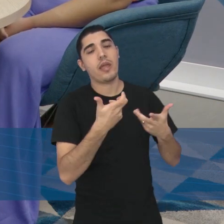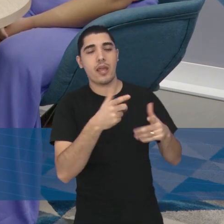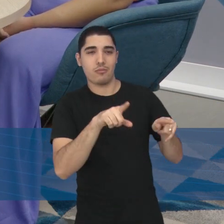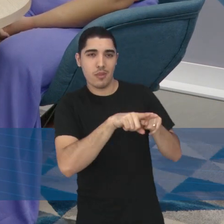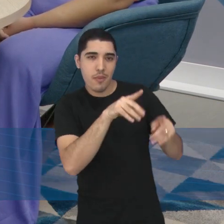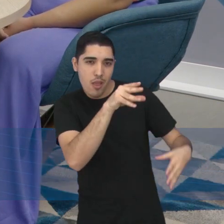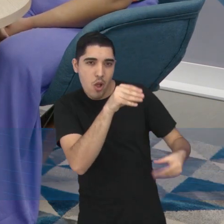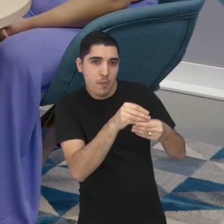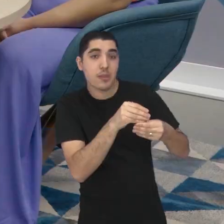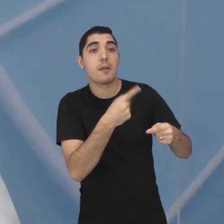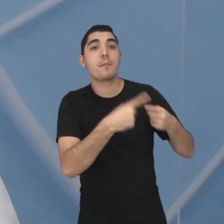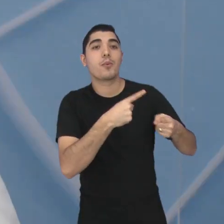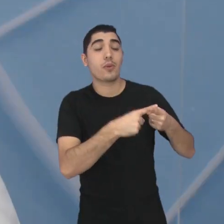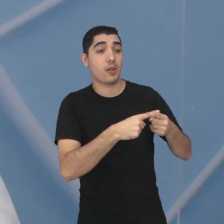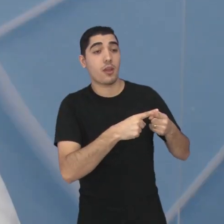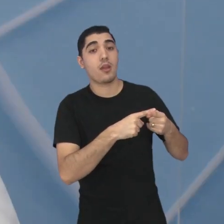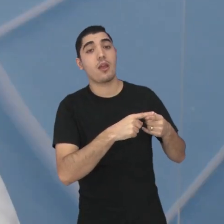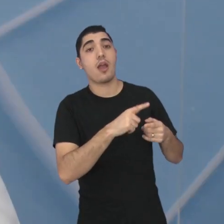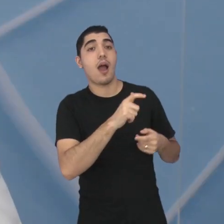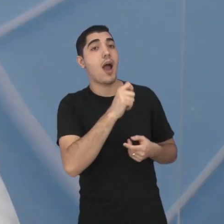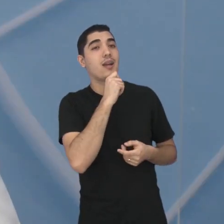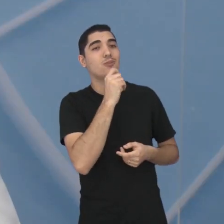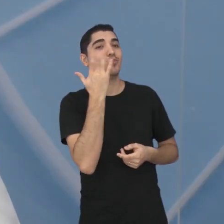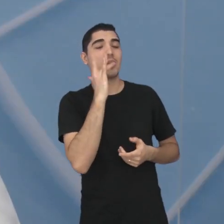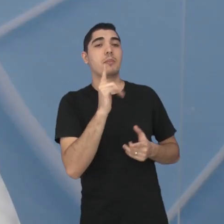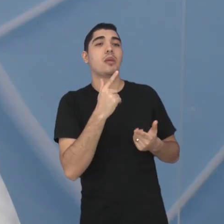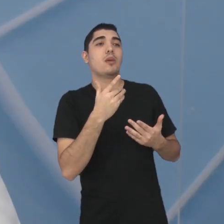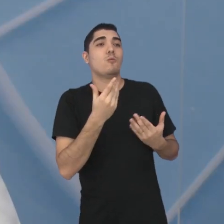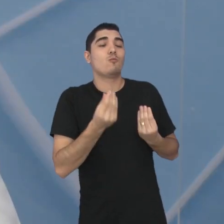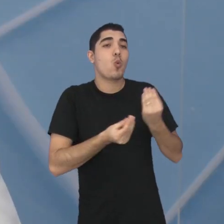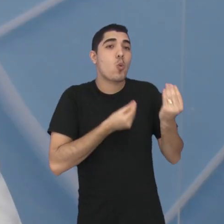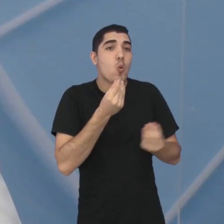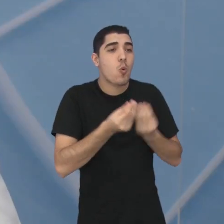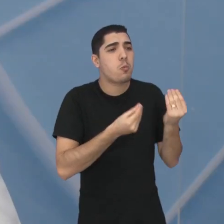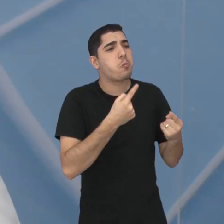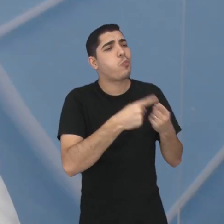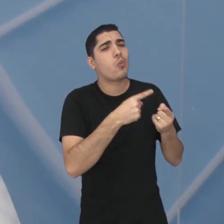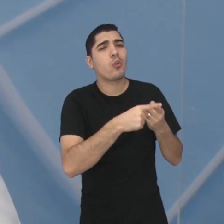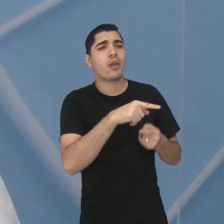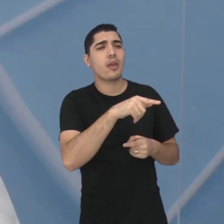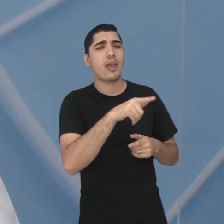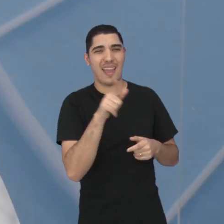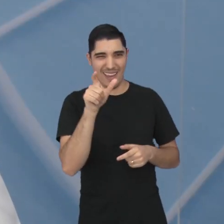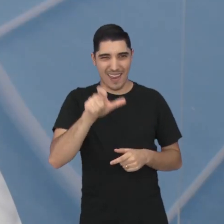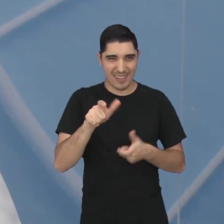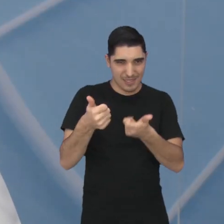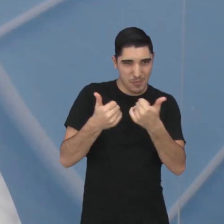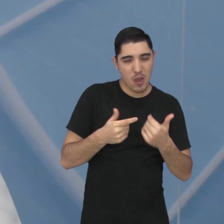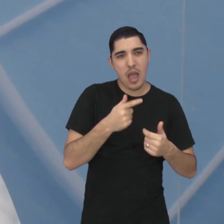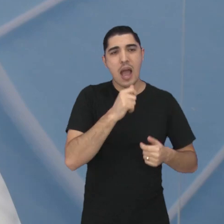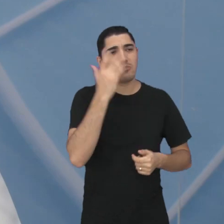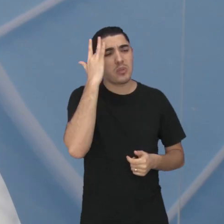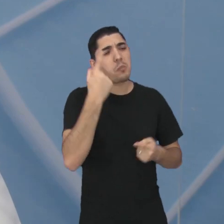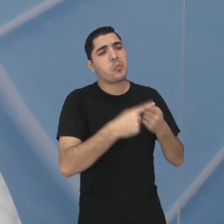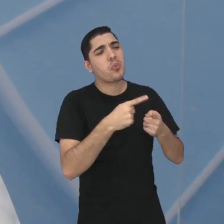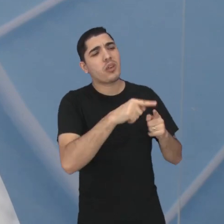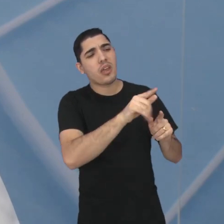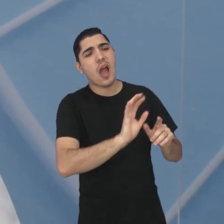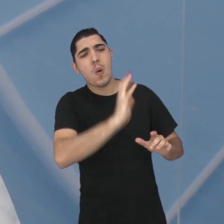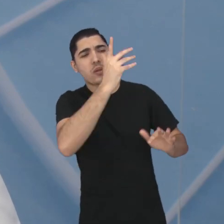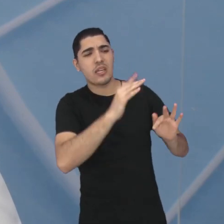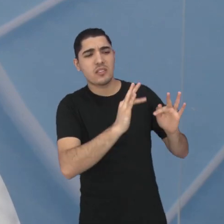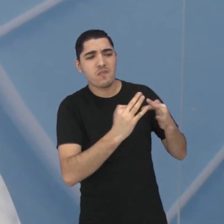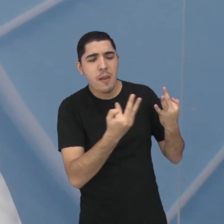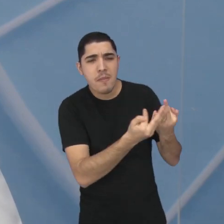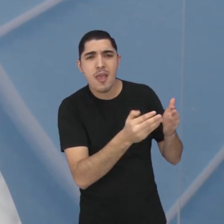o motivo, que ela não sabia ainda uma resposta, né, sobre o motivo de acontecer muito nas famílias, às vezes, de baixa